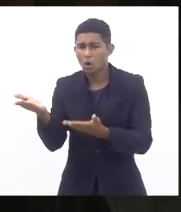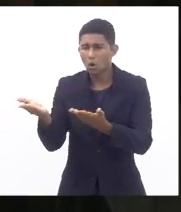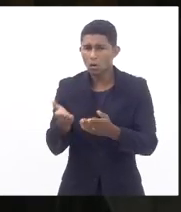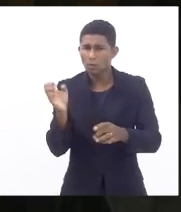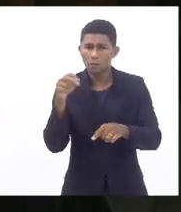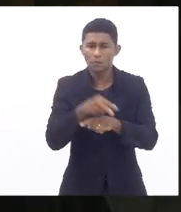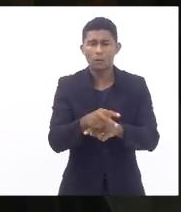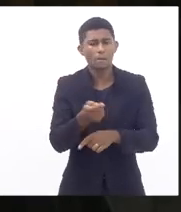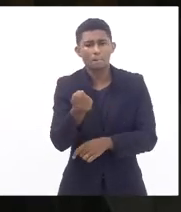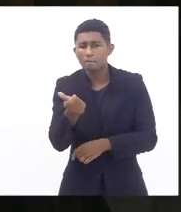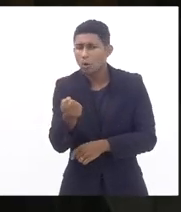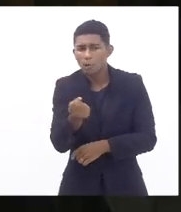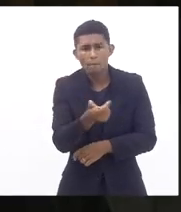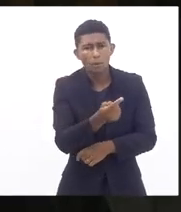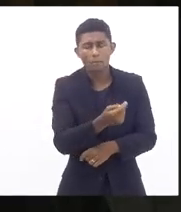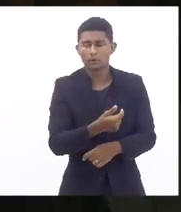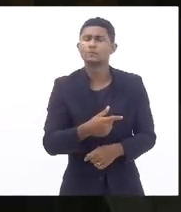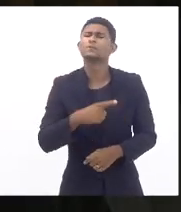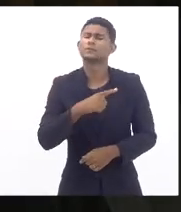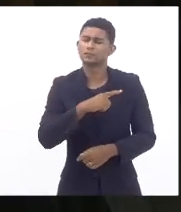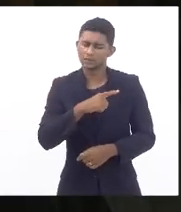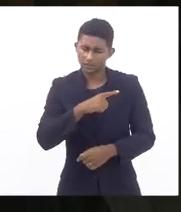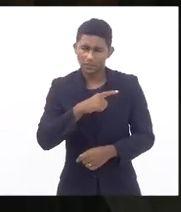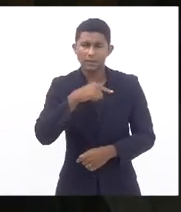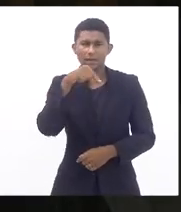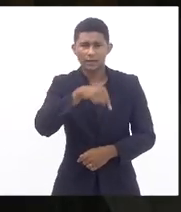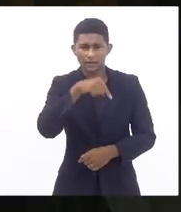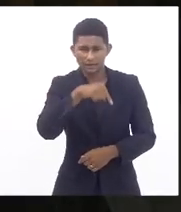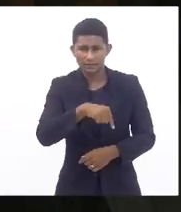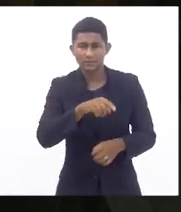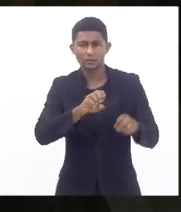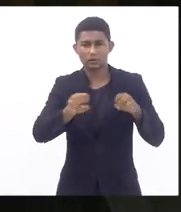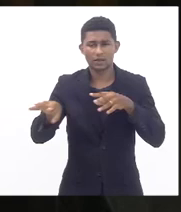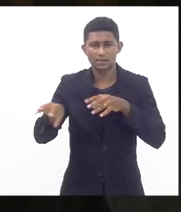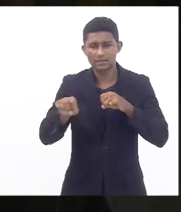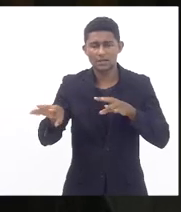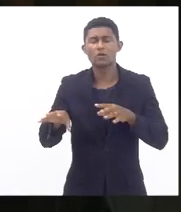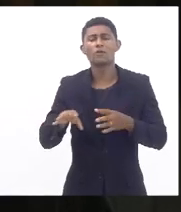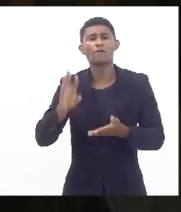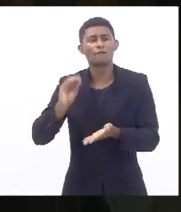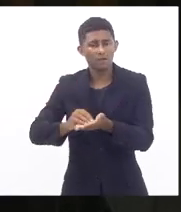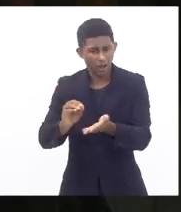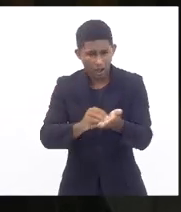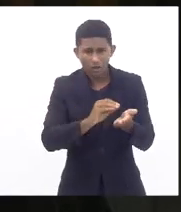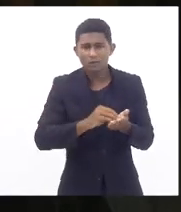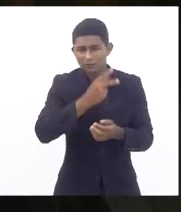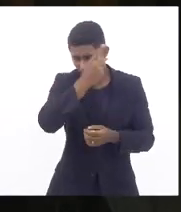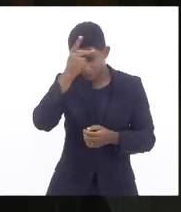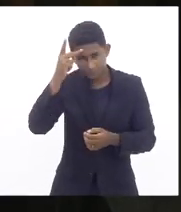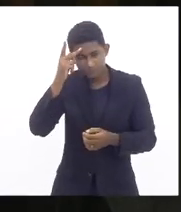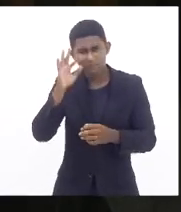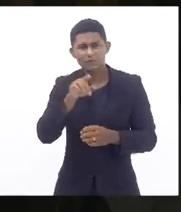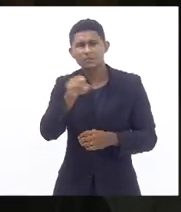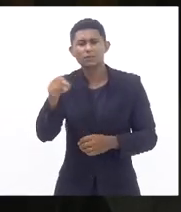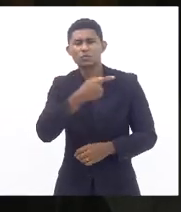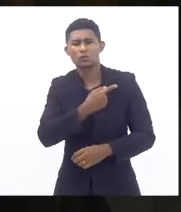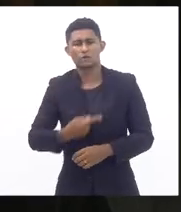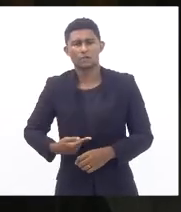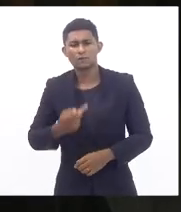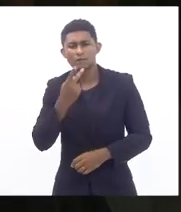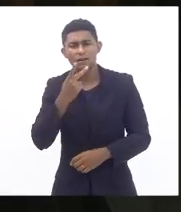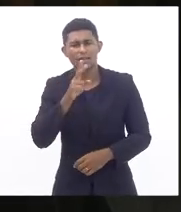déficit de profissionais de educação na rede, que é enorme. E não adianta o governo falar em regime de recuperação fiscal, porque